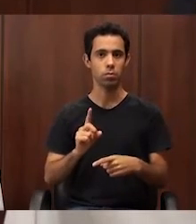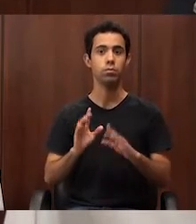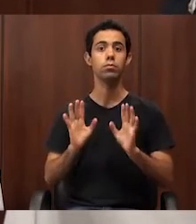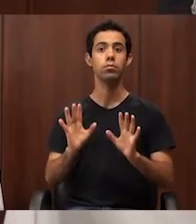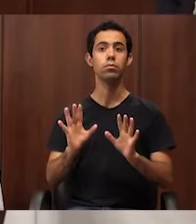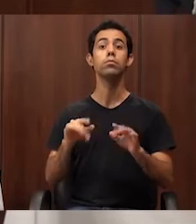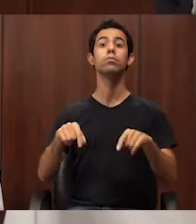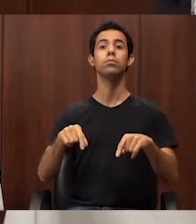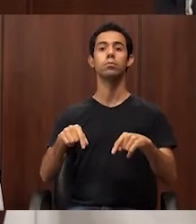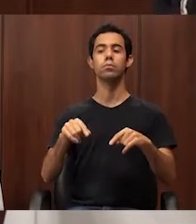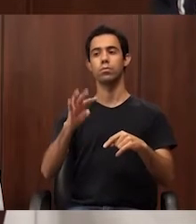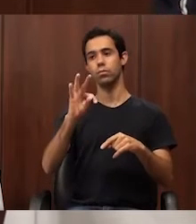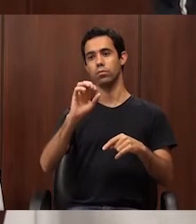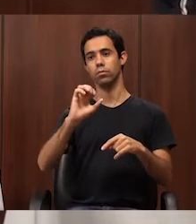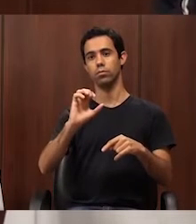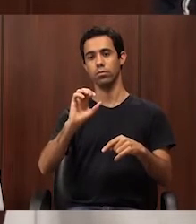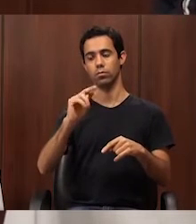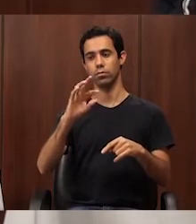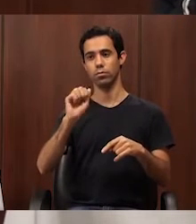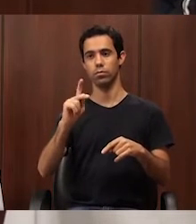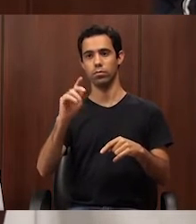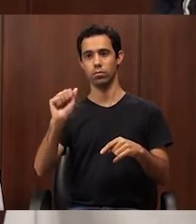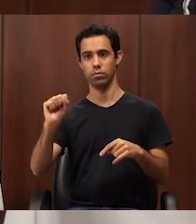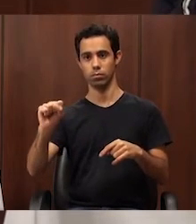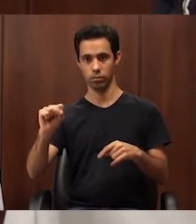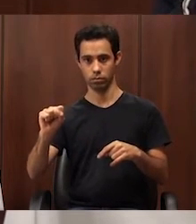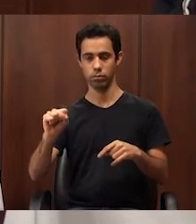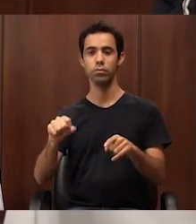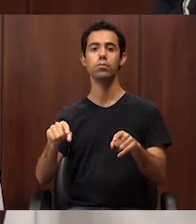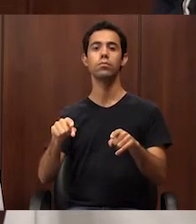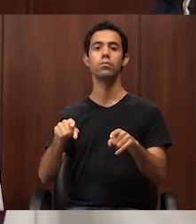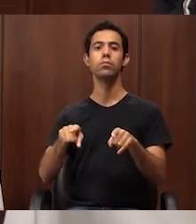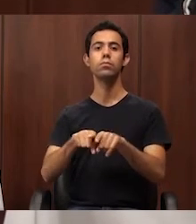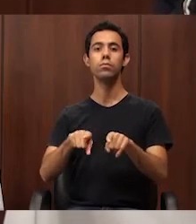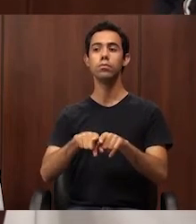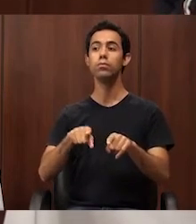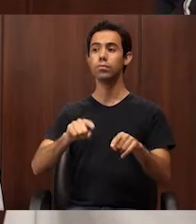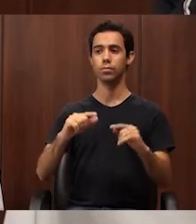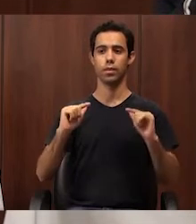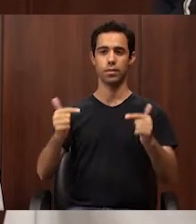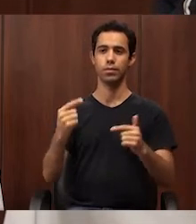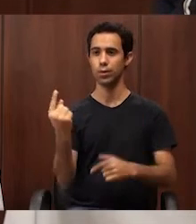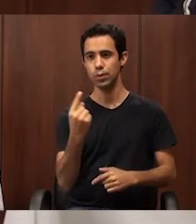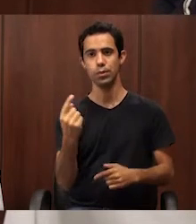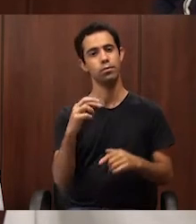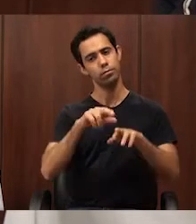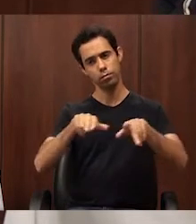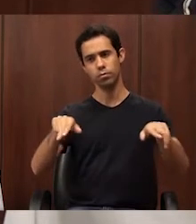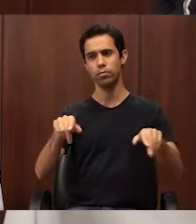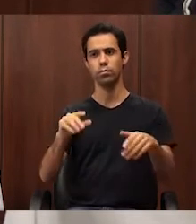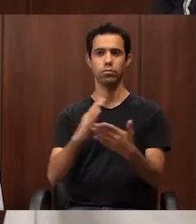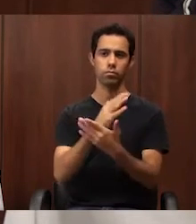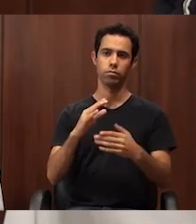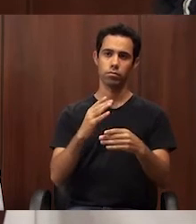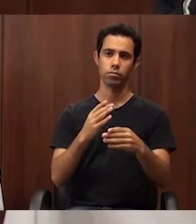conheço esses TACs de longo prazo, mas mesmo havendo ações individuais, de repente várias